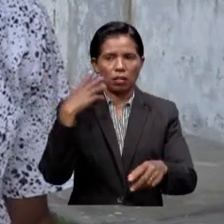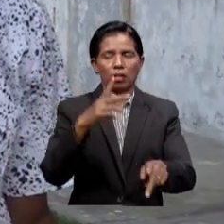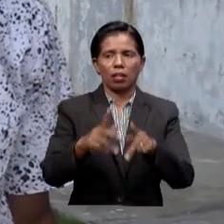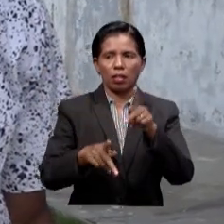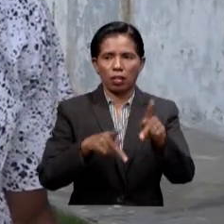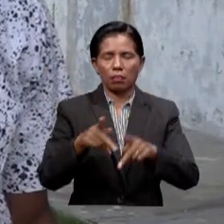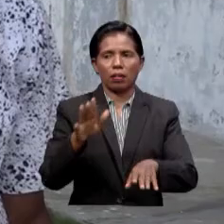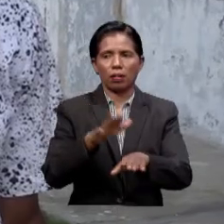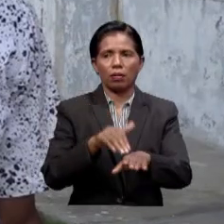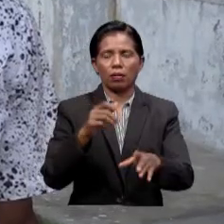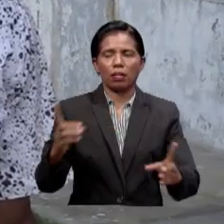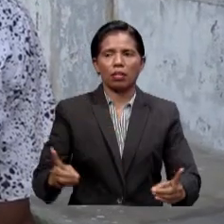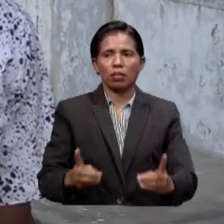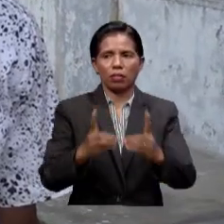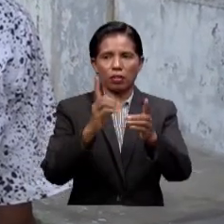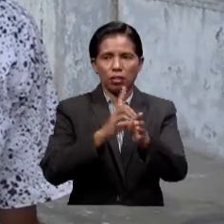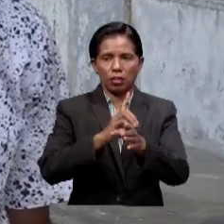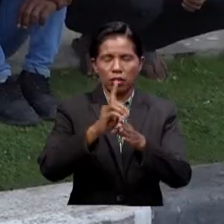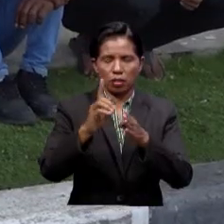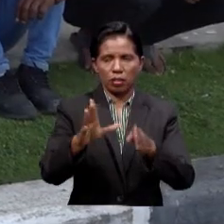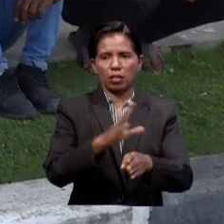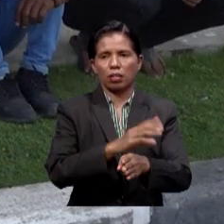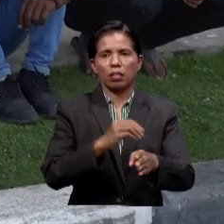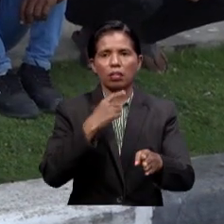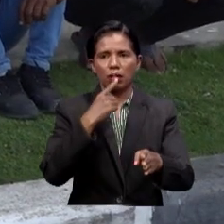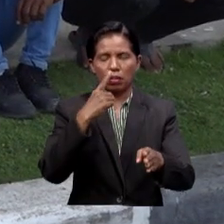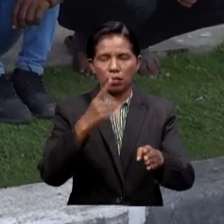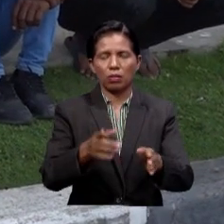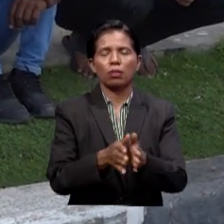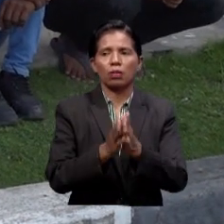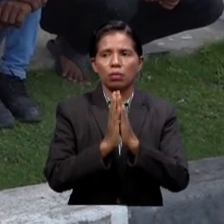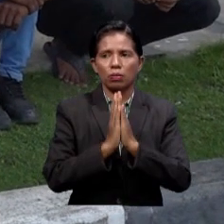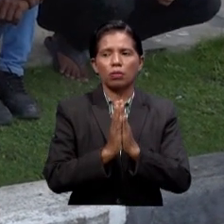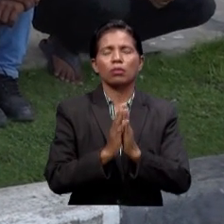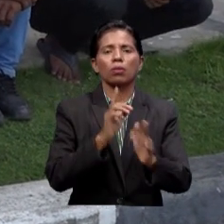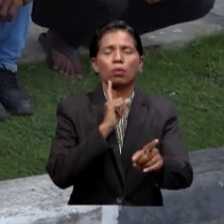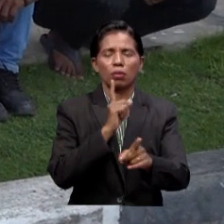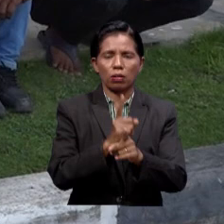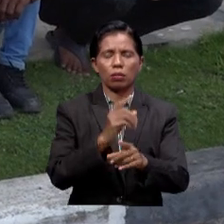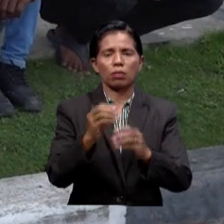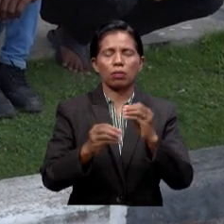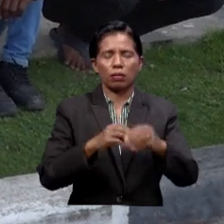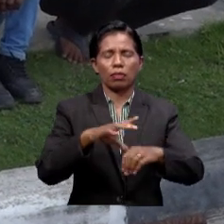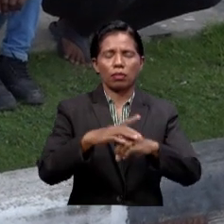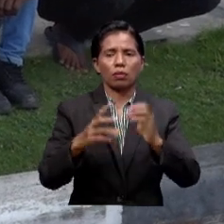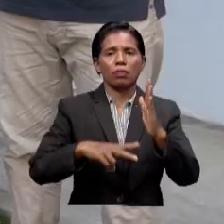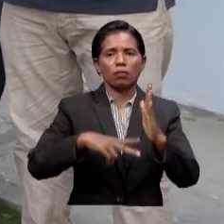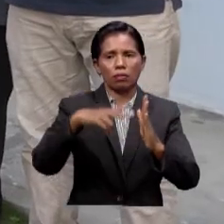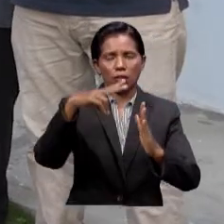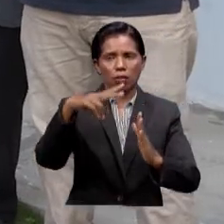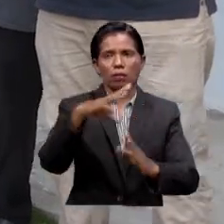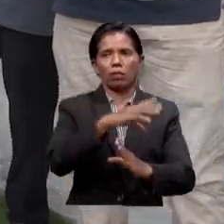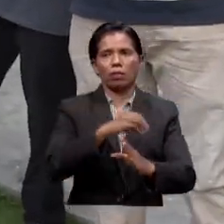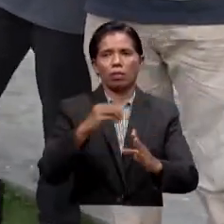comunidade afetado rasoru ona direção teras propriedade onde russo clarificação com a ba valor